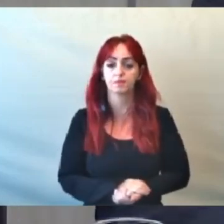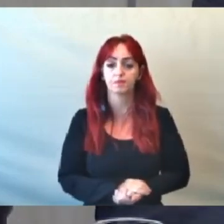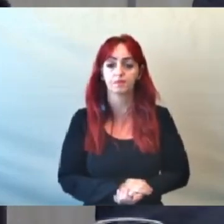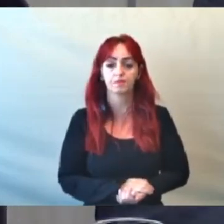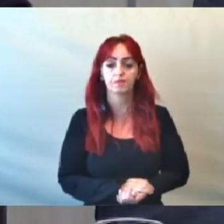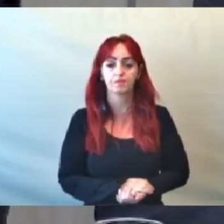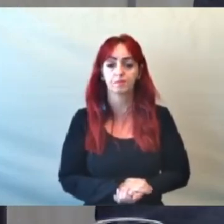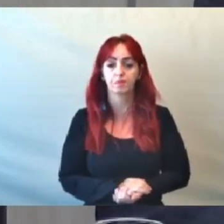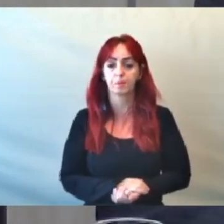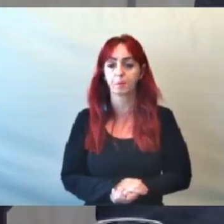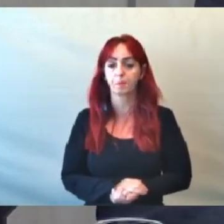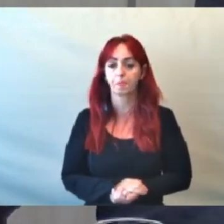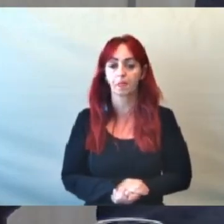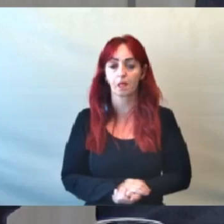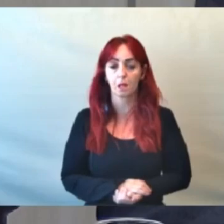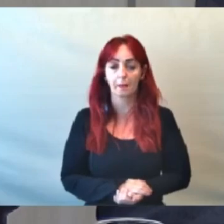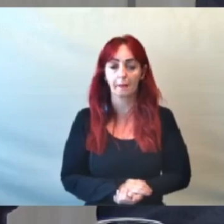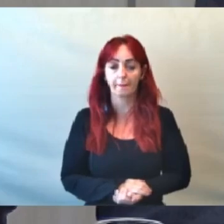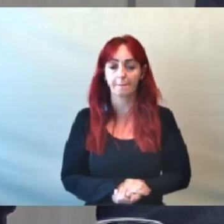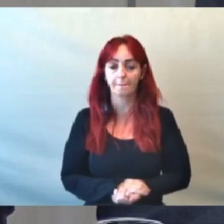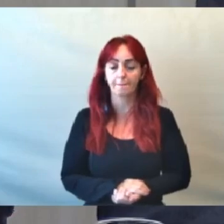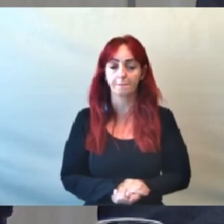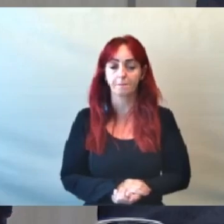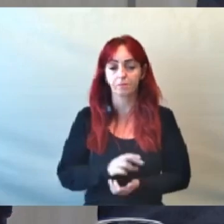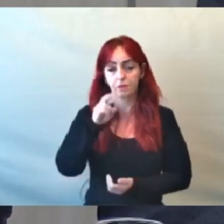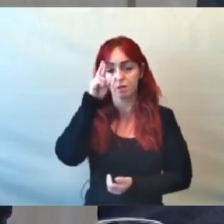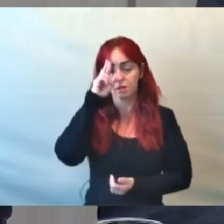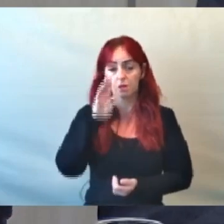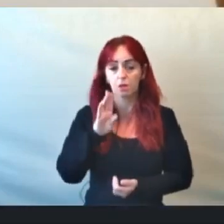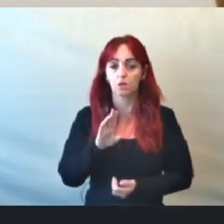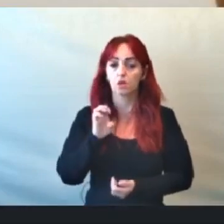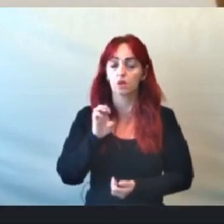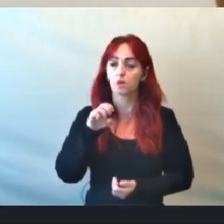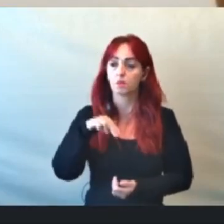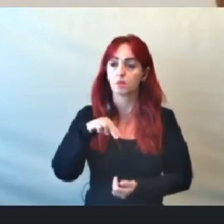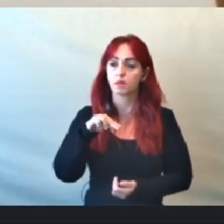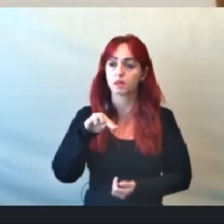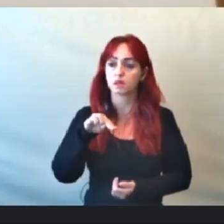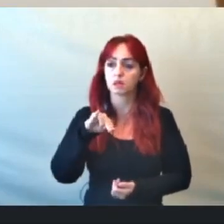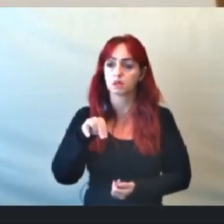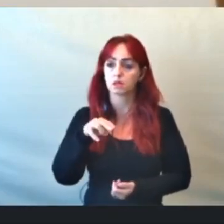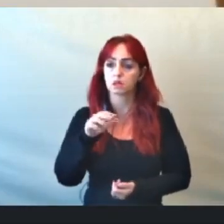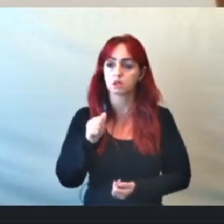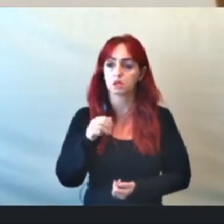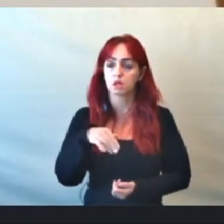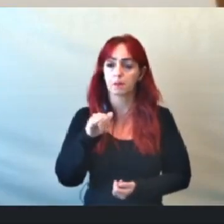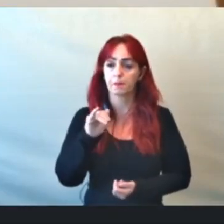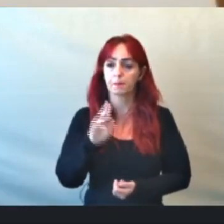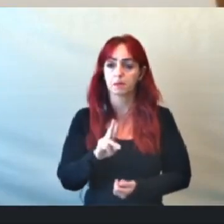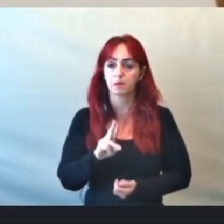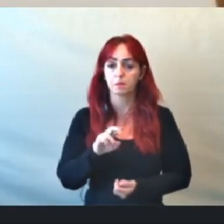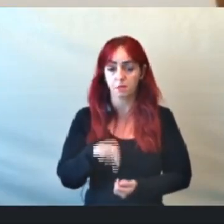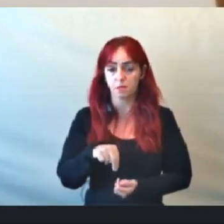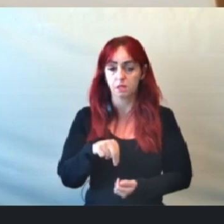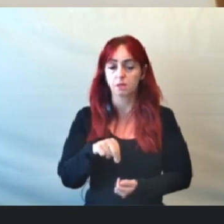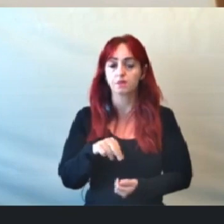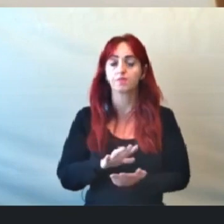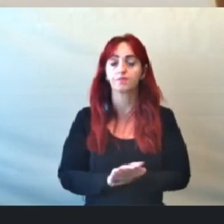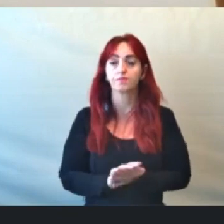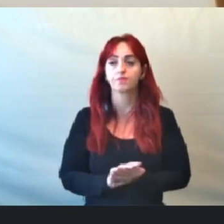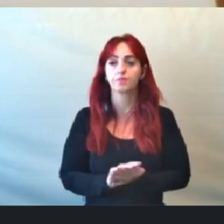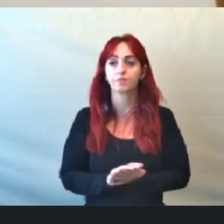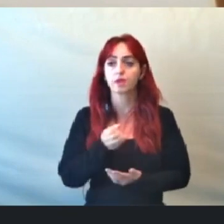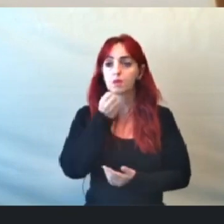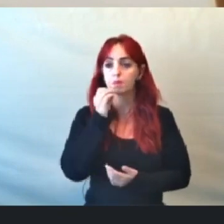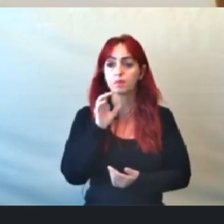Senhor Benjamin, bom dia, bem-vindo. Bom dia. Estou à disposição. Tá, eu só vou ler o